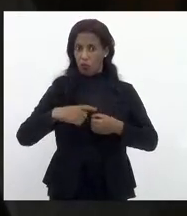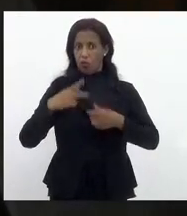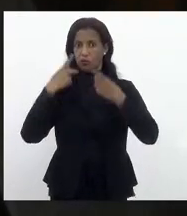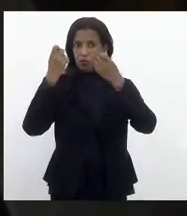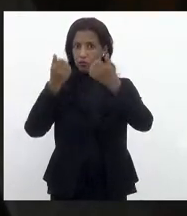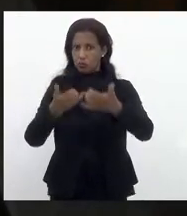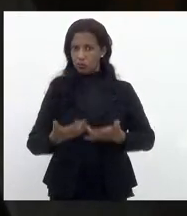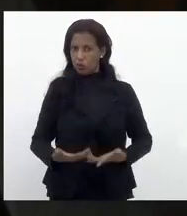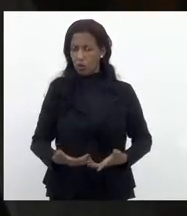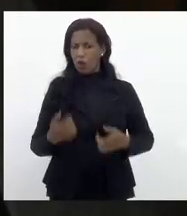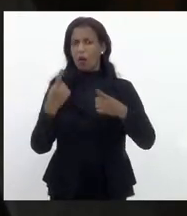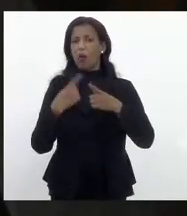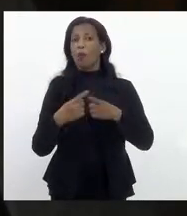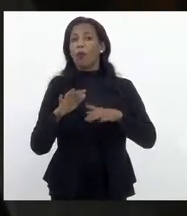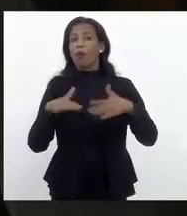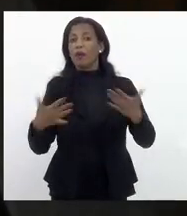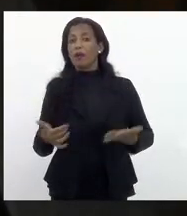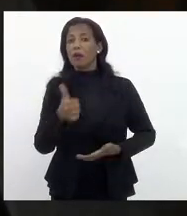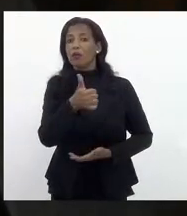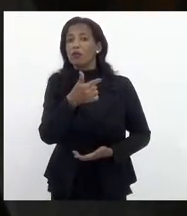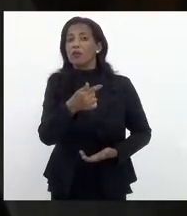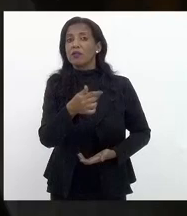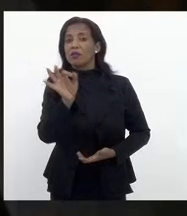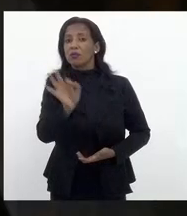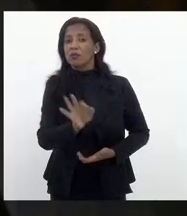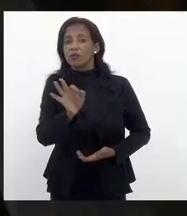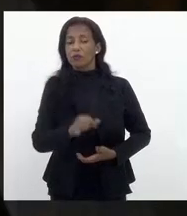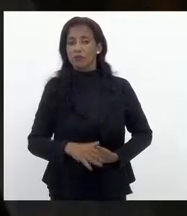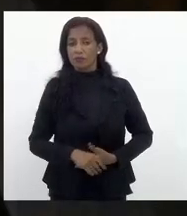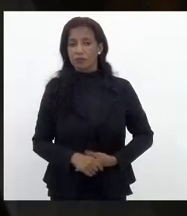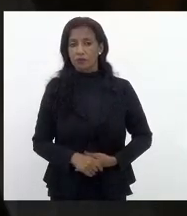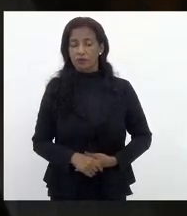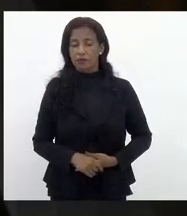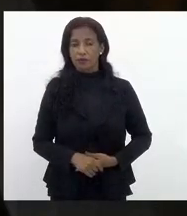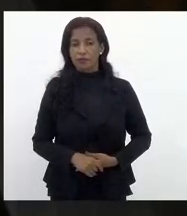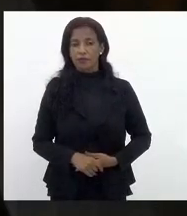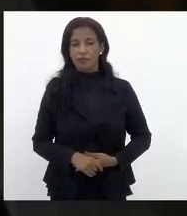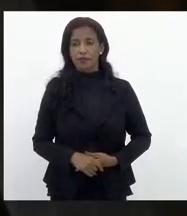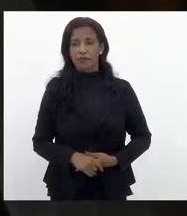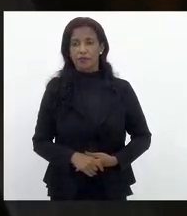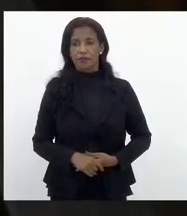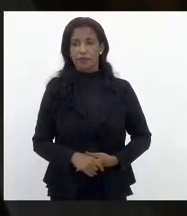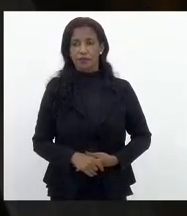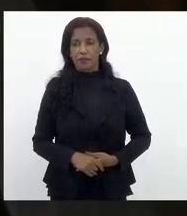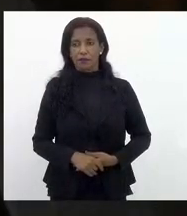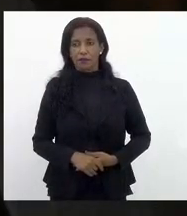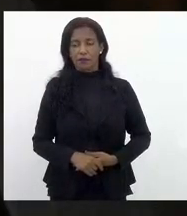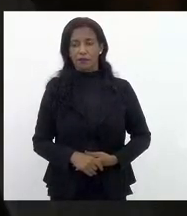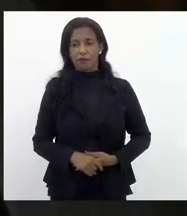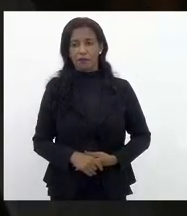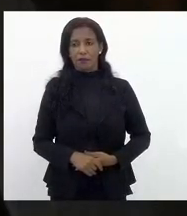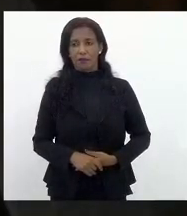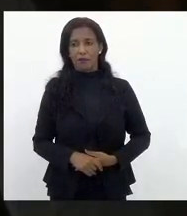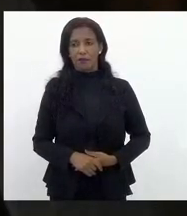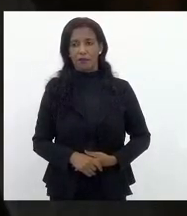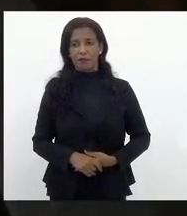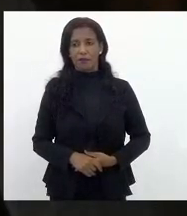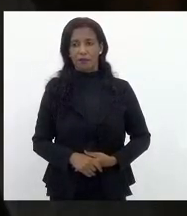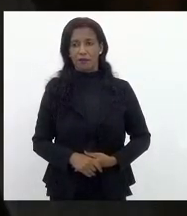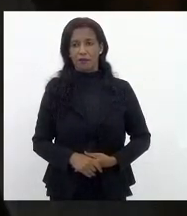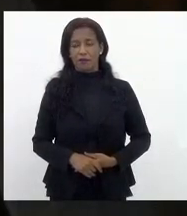porque não dezessete por cento e não e é